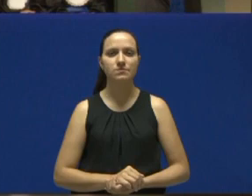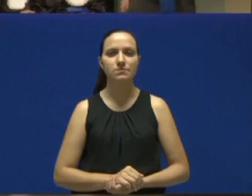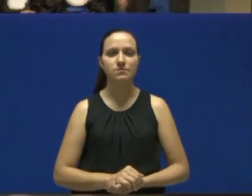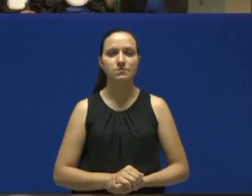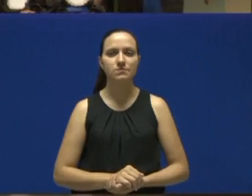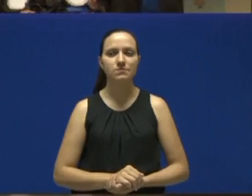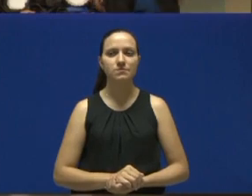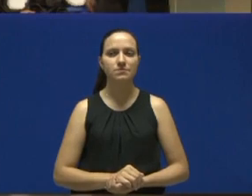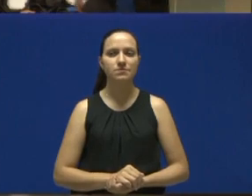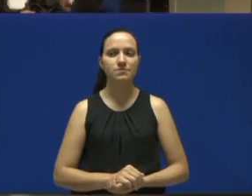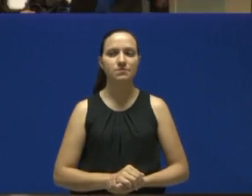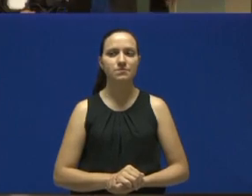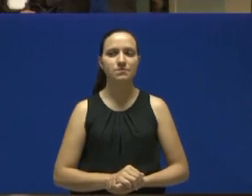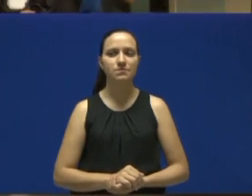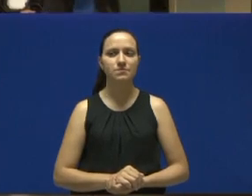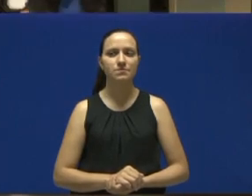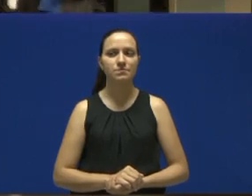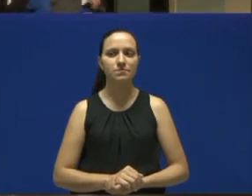ah